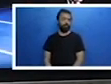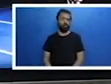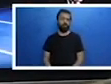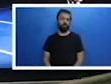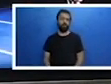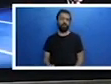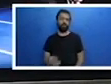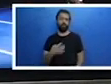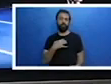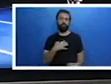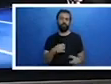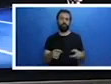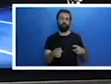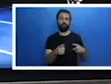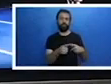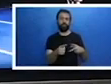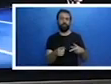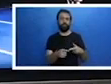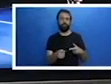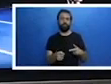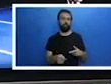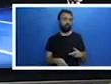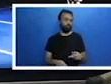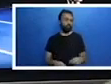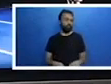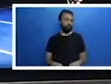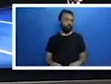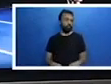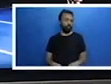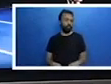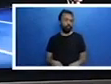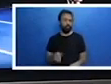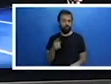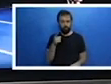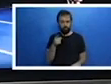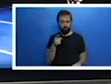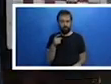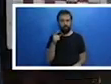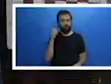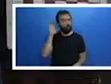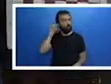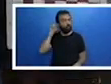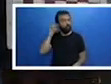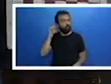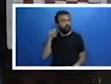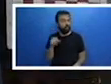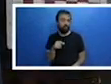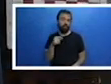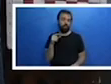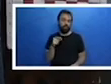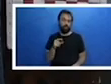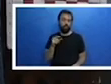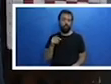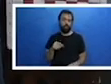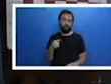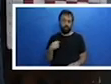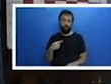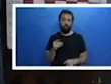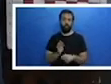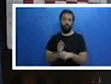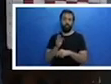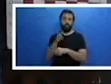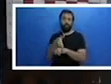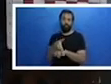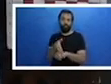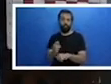Quais os tipos de ginástica que existem? Quem aqui de vocês já ouviu alguém falando assim: estou indo para a ginástica,